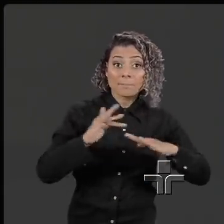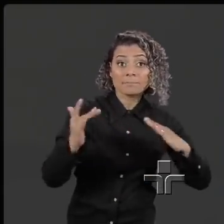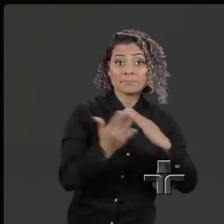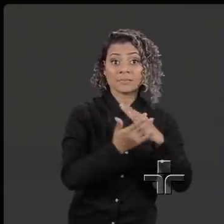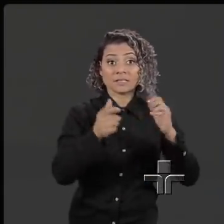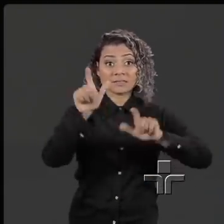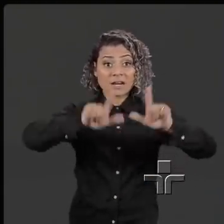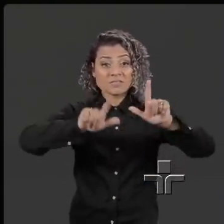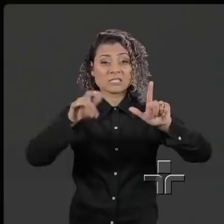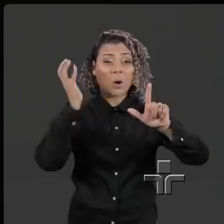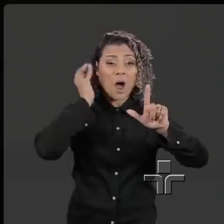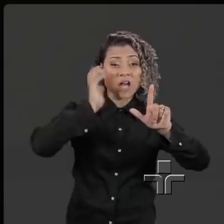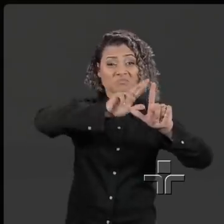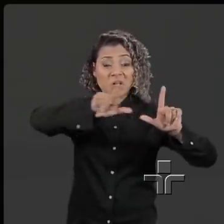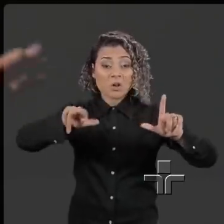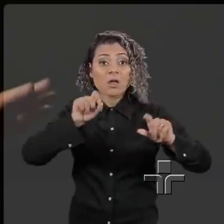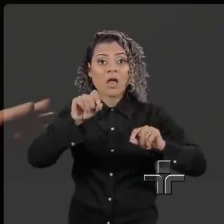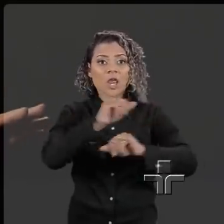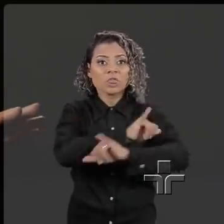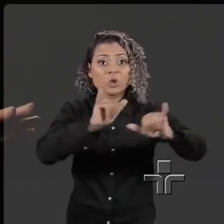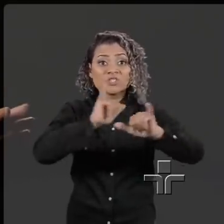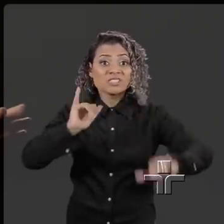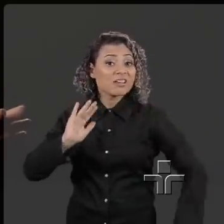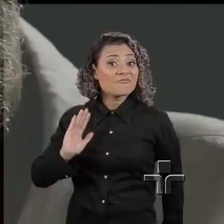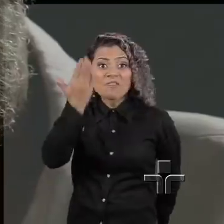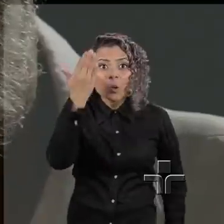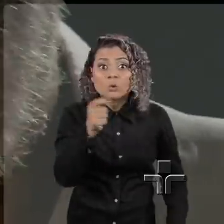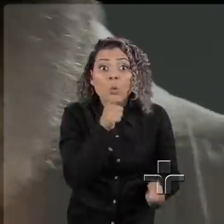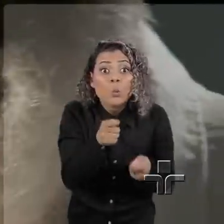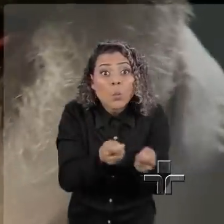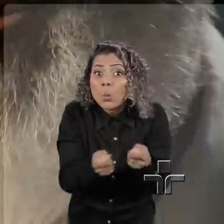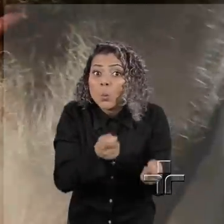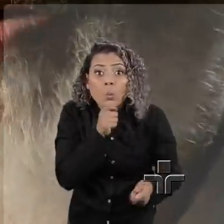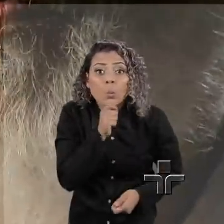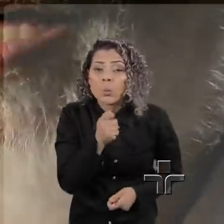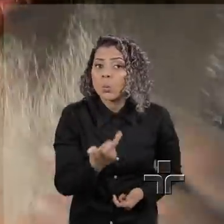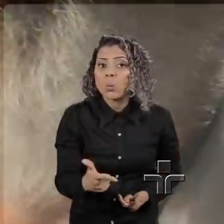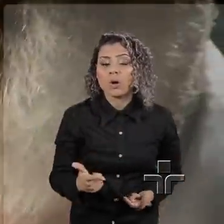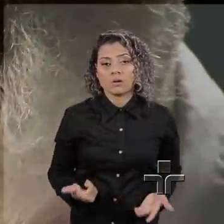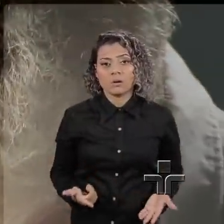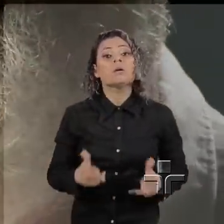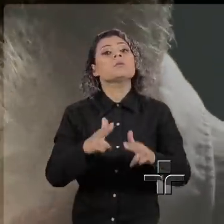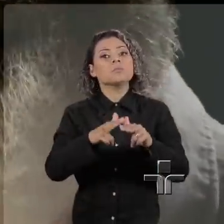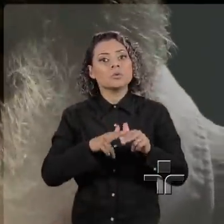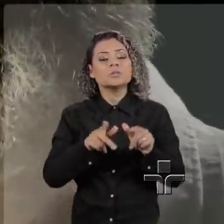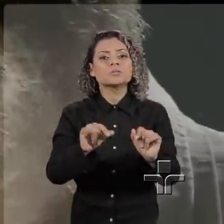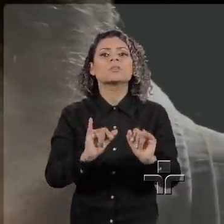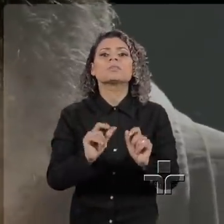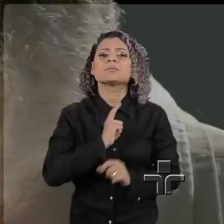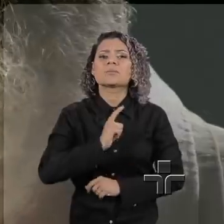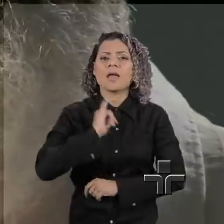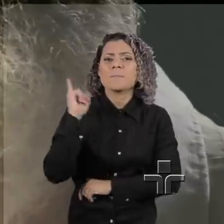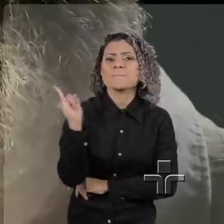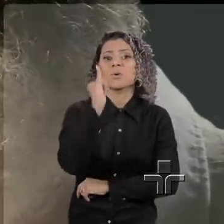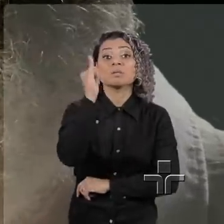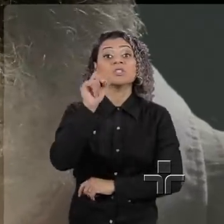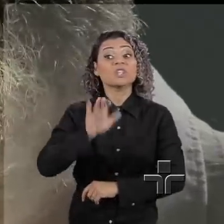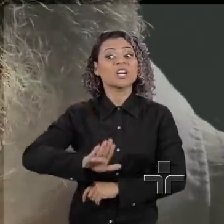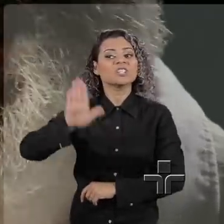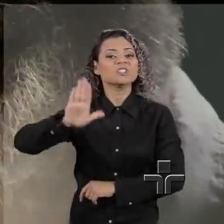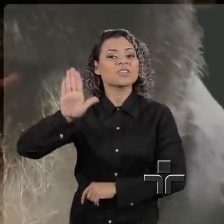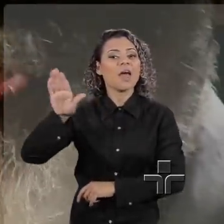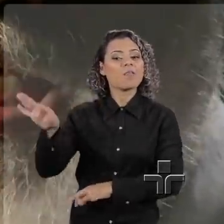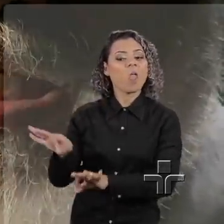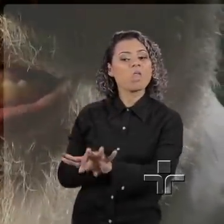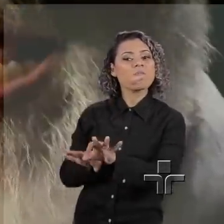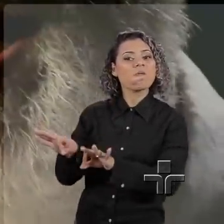de notícia falsa absolutamente descontrolada, certo? E isso tem um fator fundamental para os candidatos se